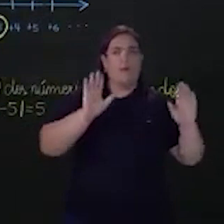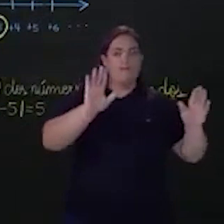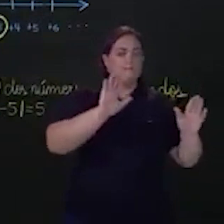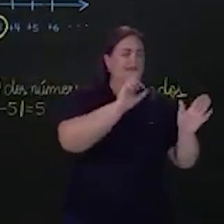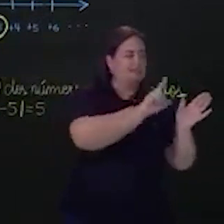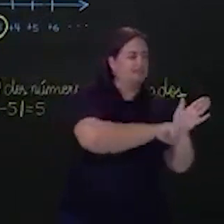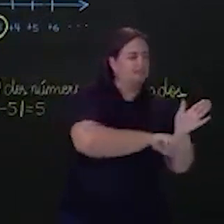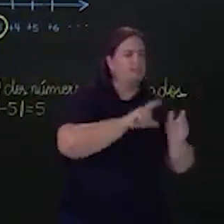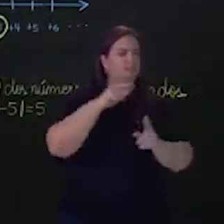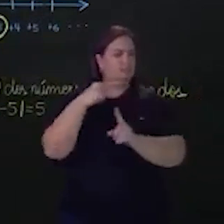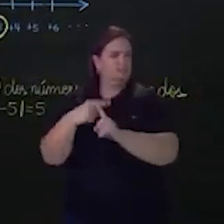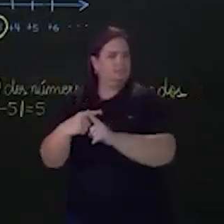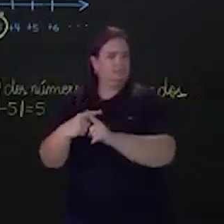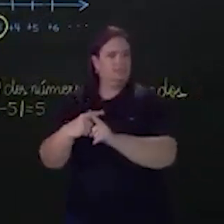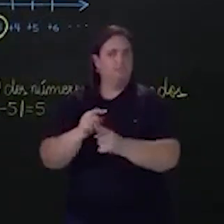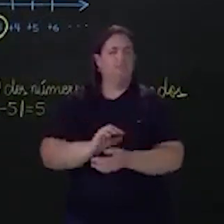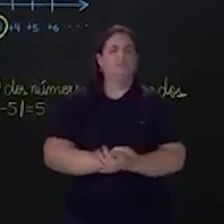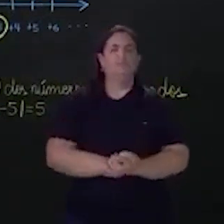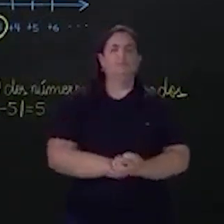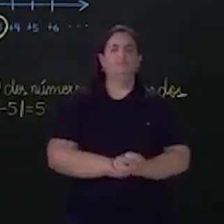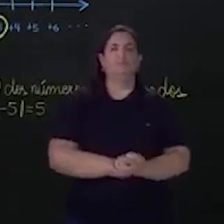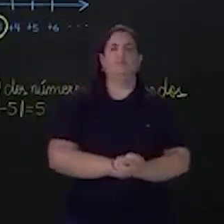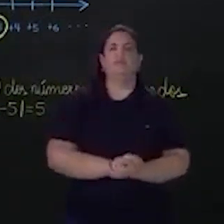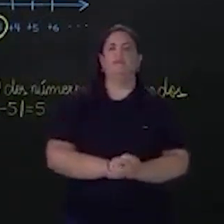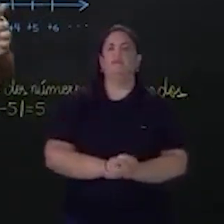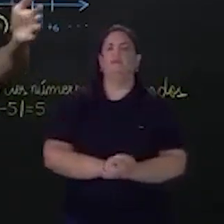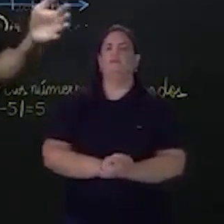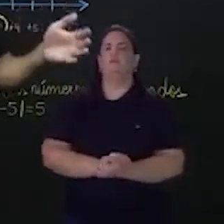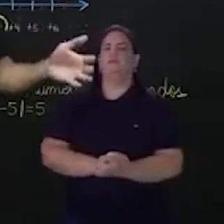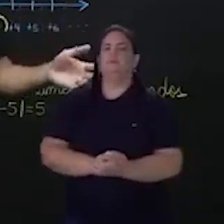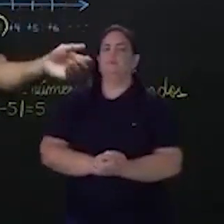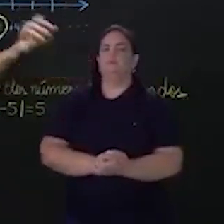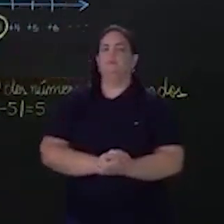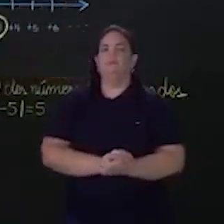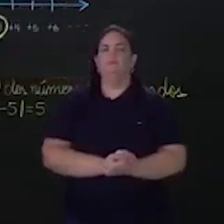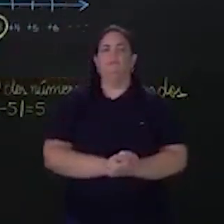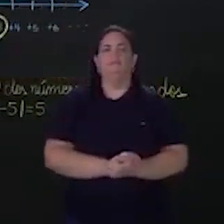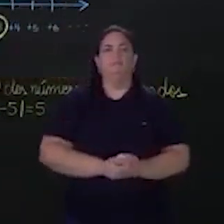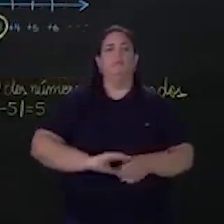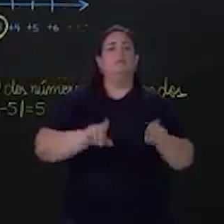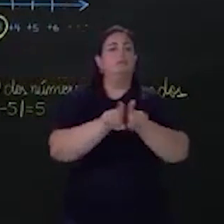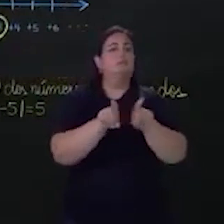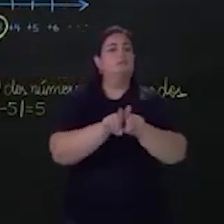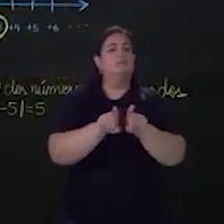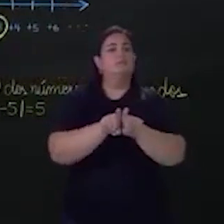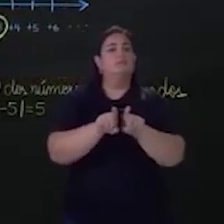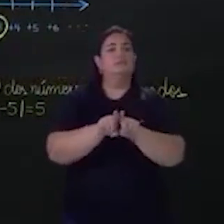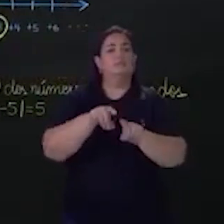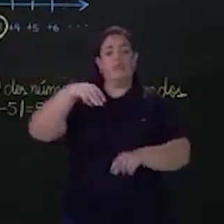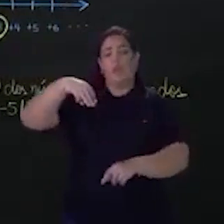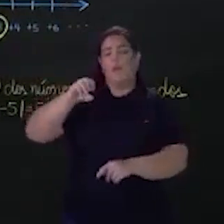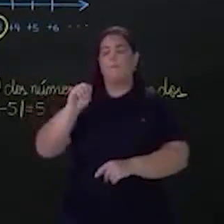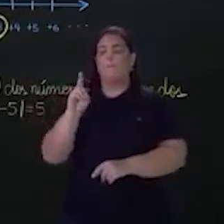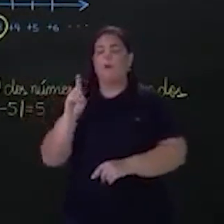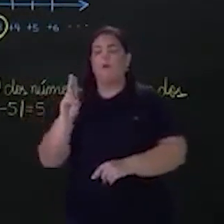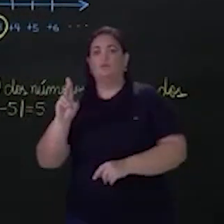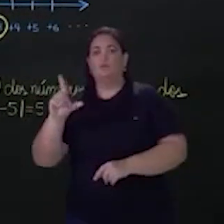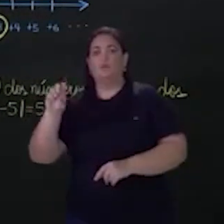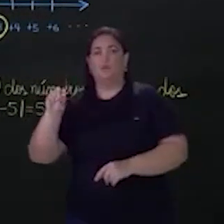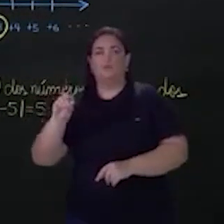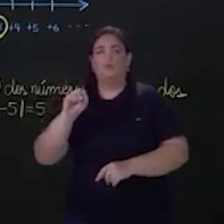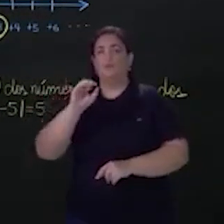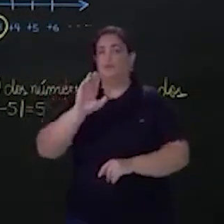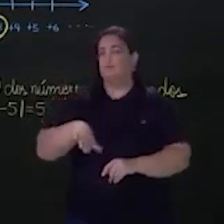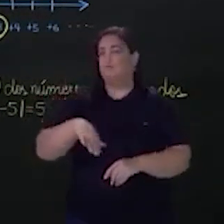os seus sinais são trocados. Um é positivo, o outro é negativo. Assim como o módulo é